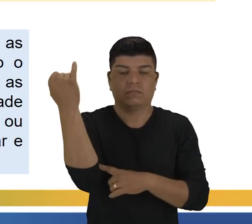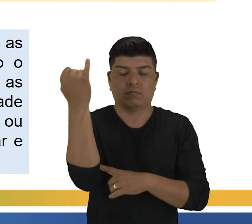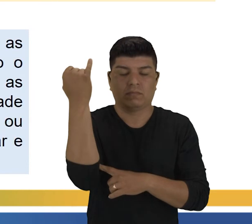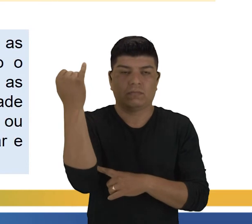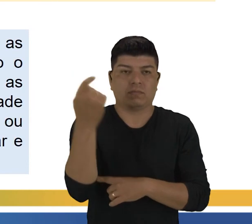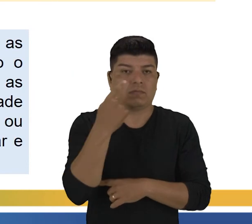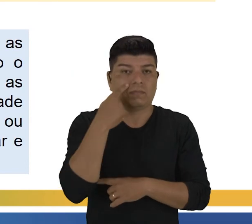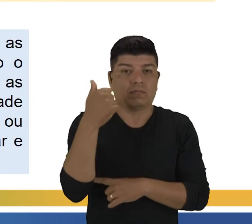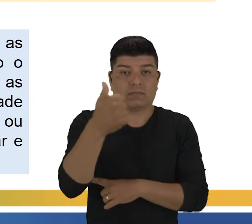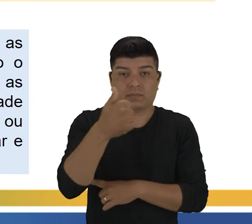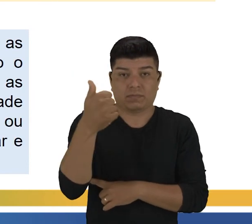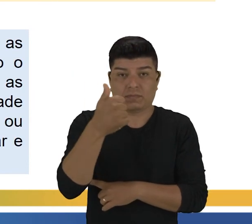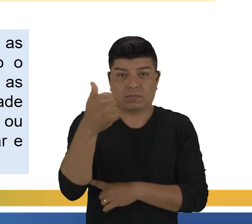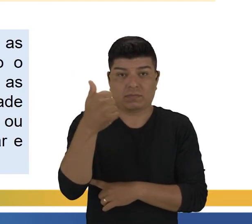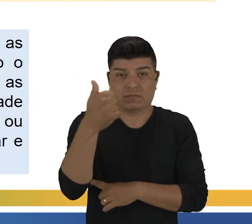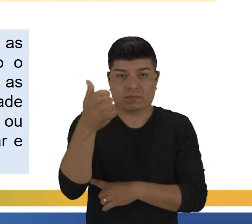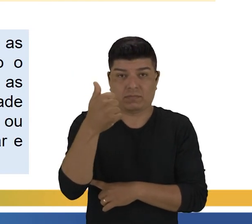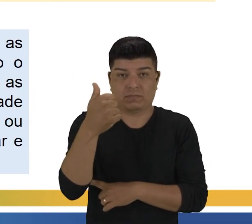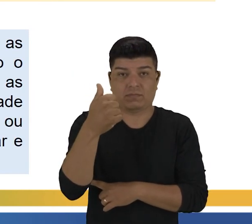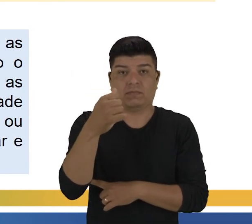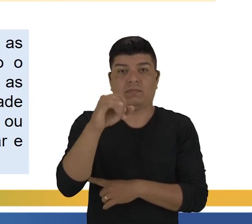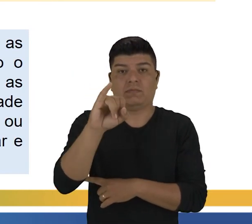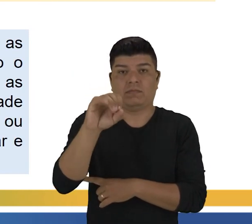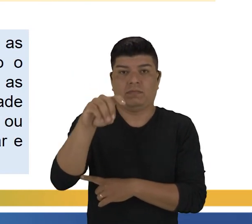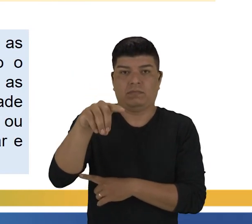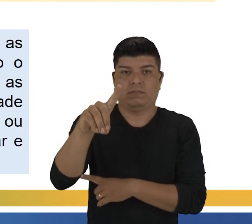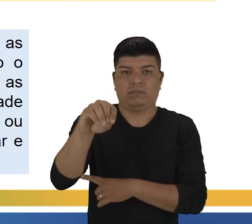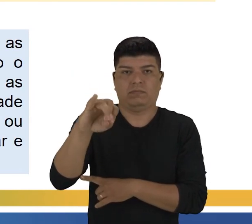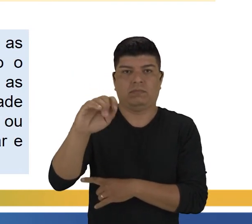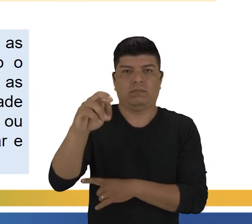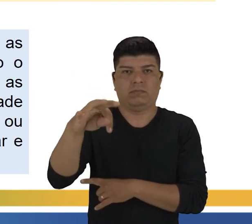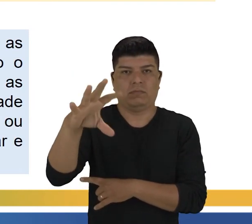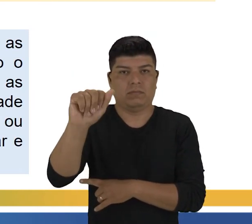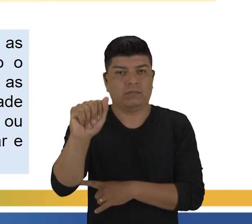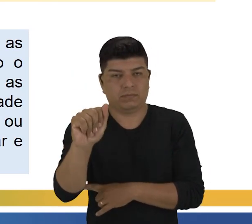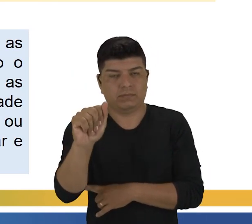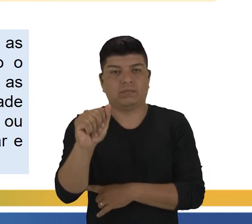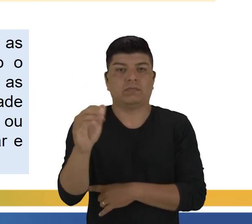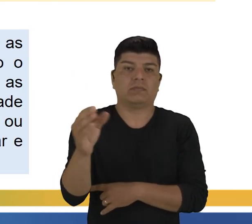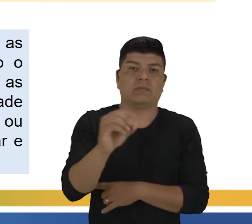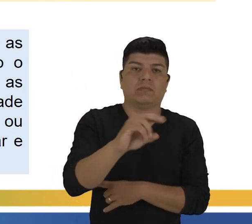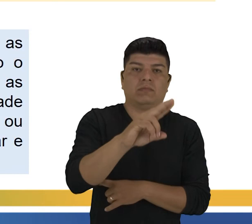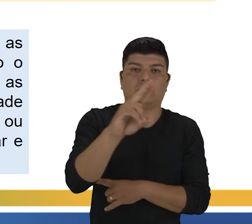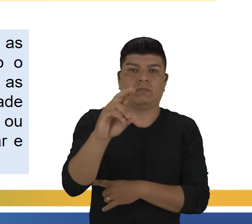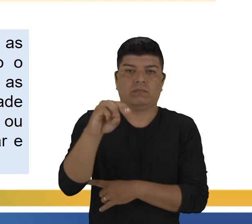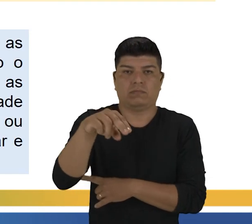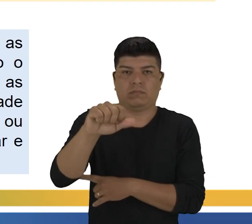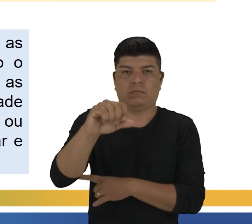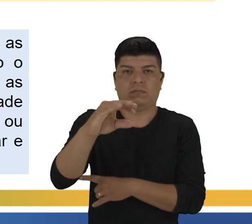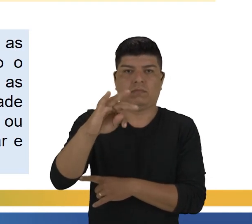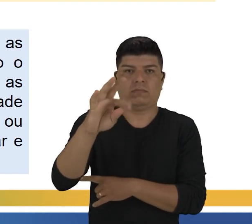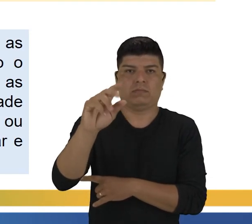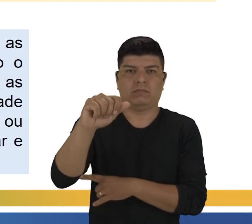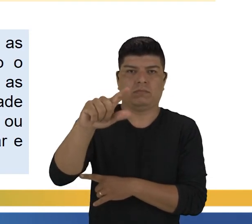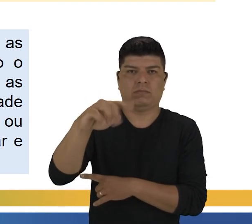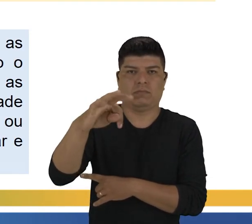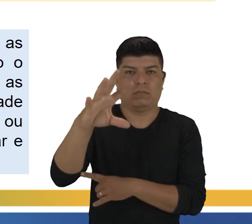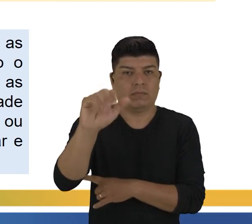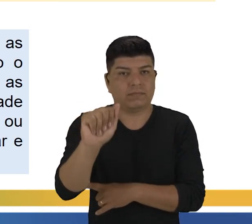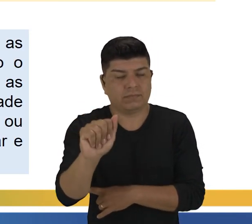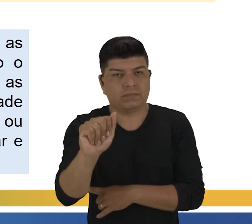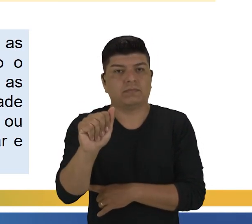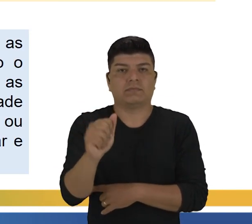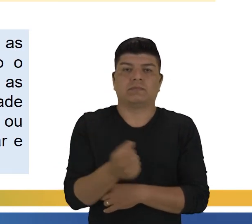vimos que a primeira ela foi denominada de indianista, né, ou nacionalista. A segunda era